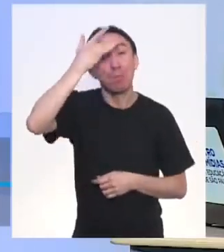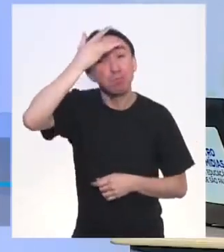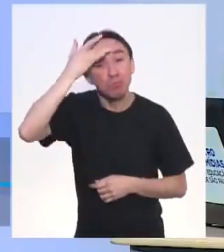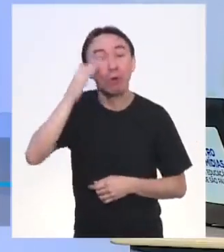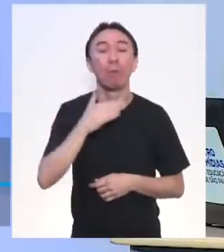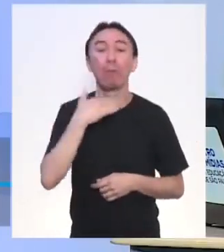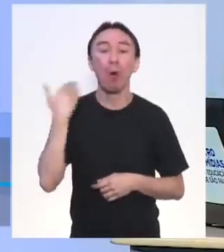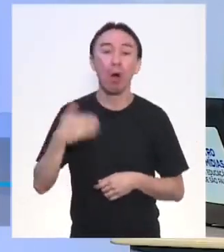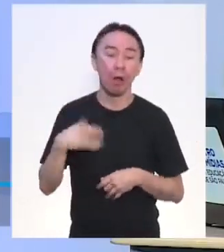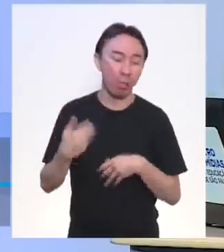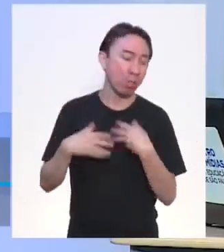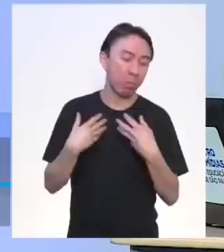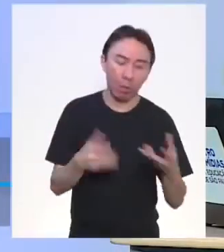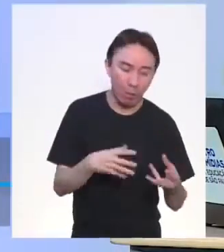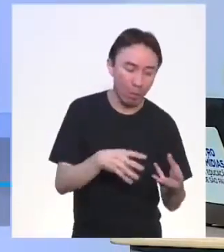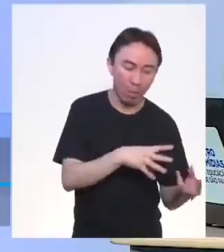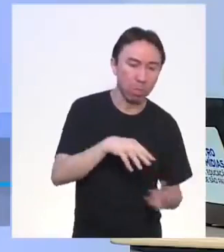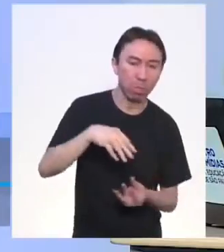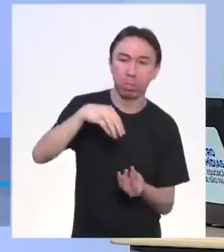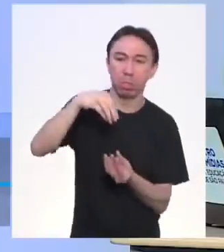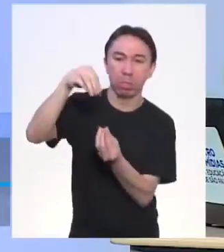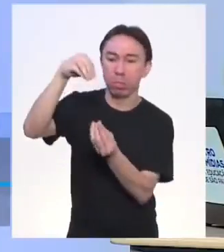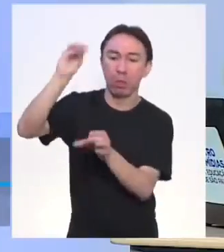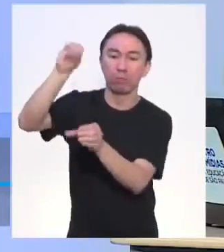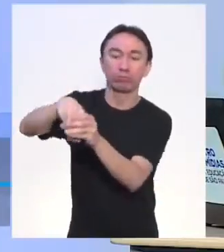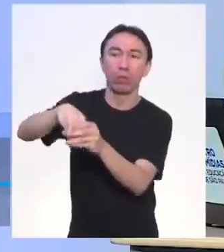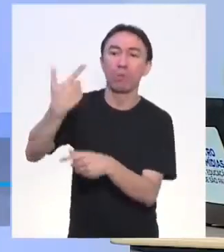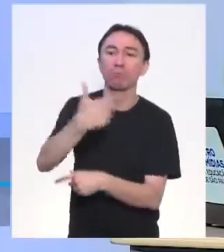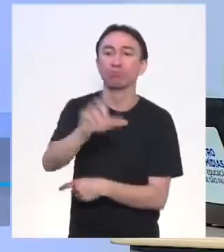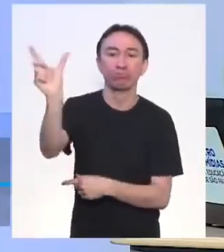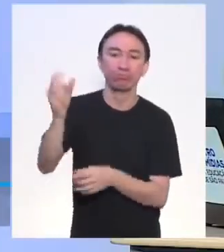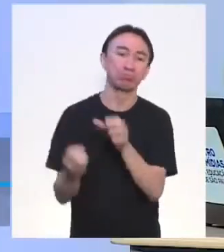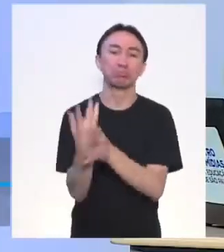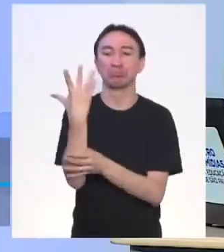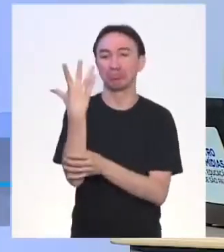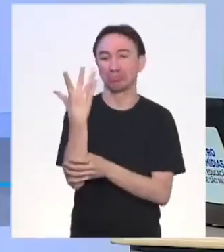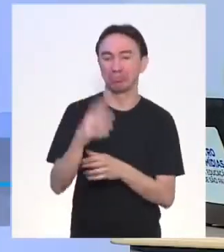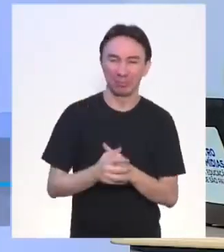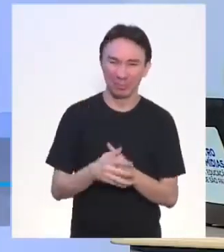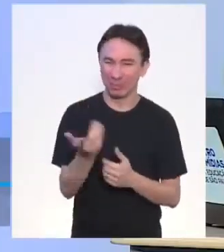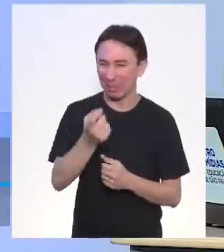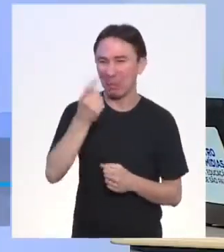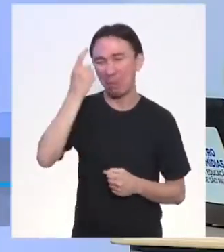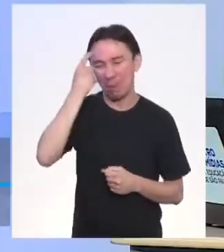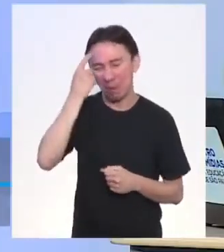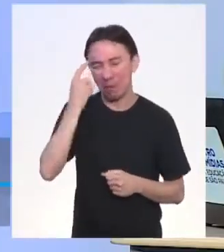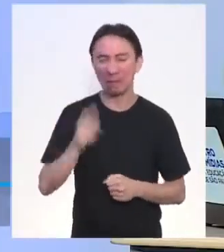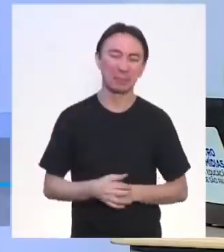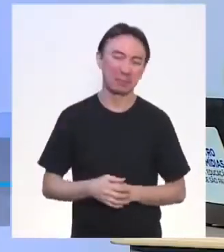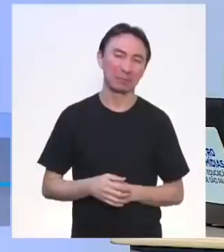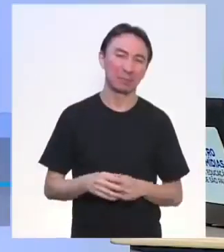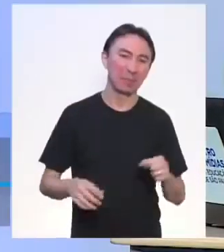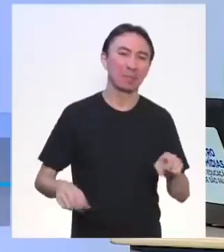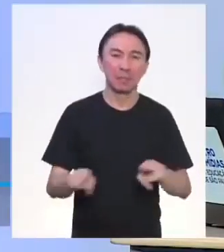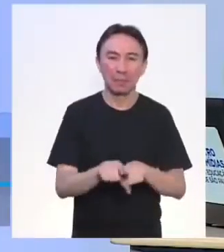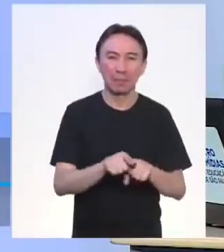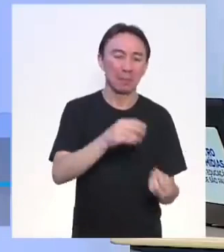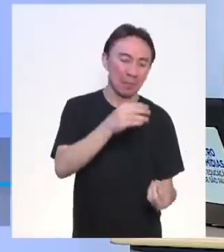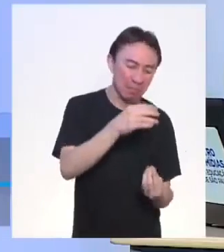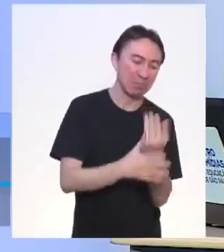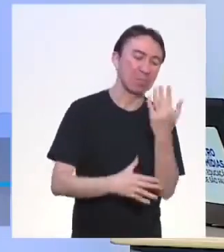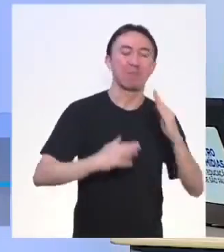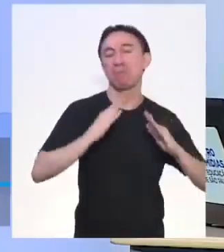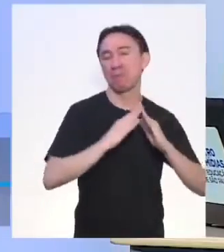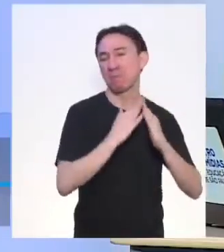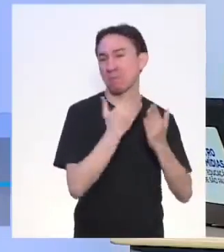aprimorar os seus conhecimentos, sua sabedoria, e aí você seria uma pessoa muito melhor. Criou uma escola chamada Escola